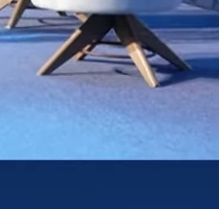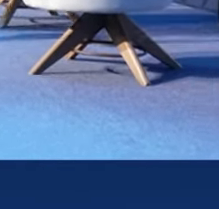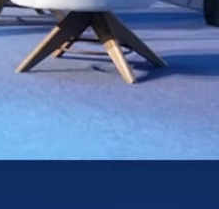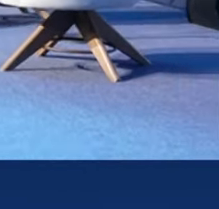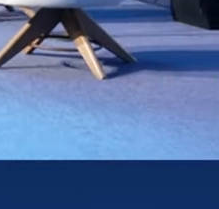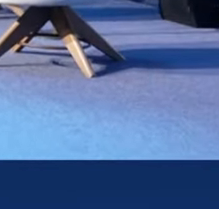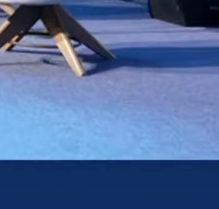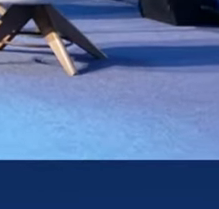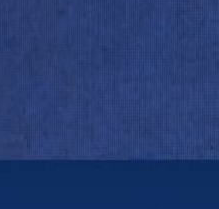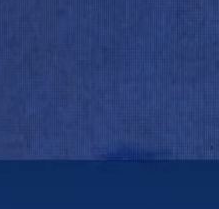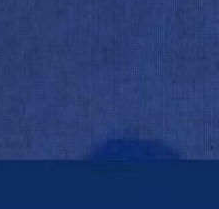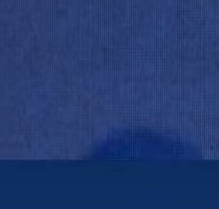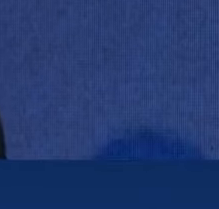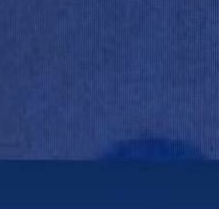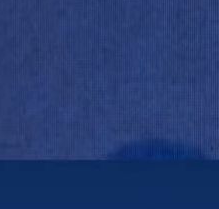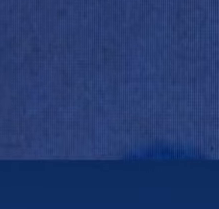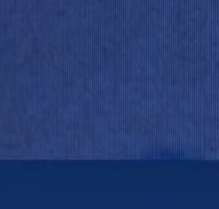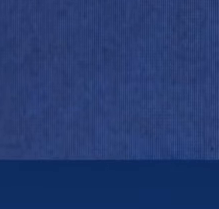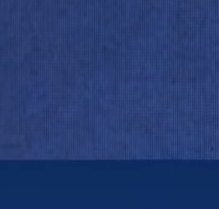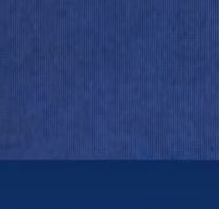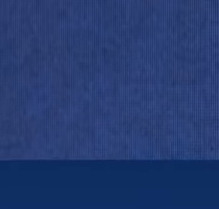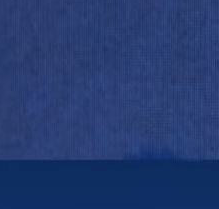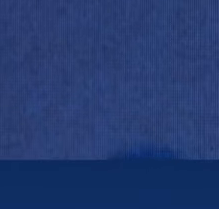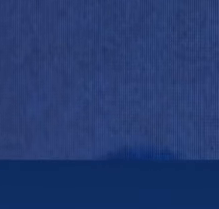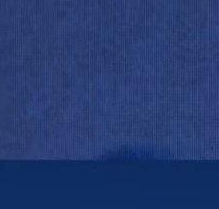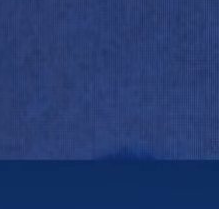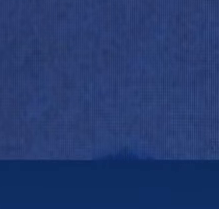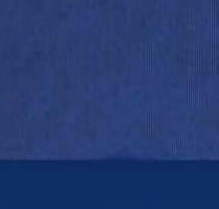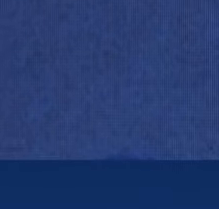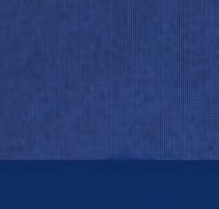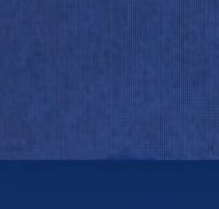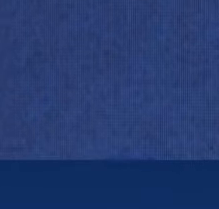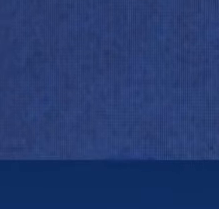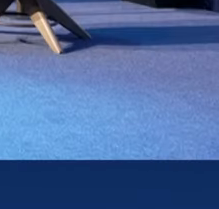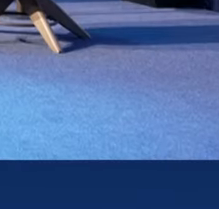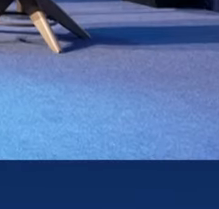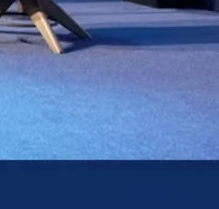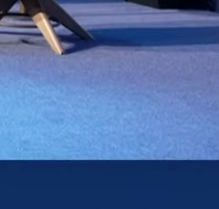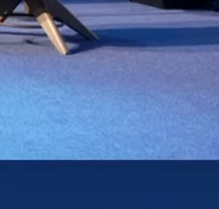O Augusto, presidente da Equatorial.